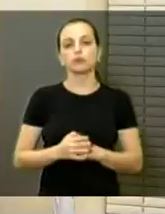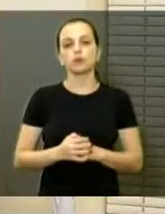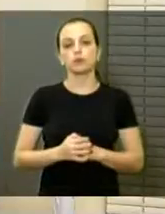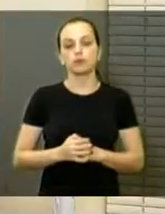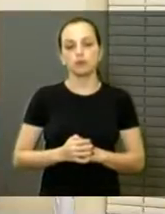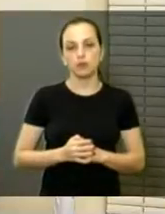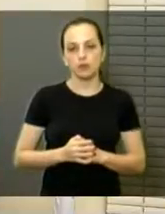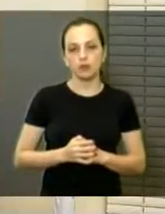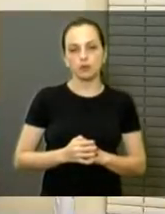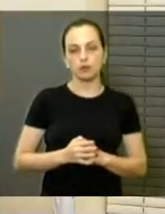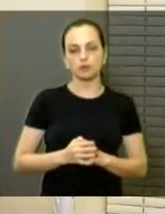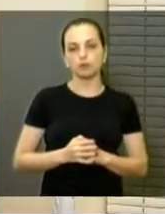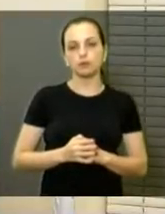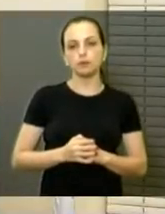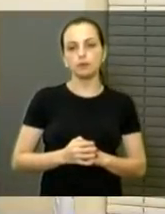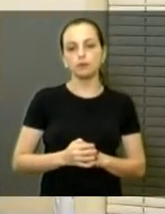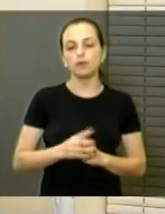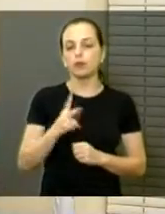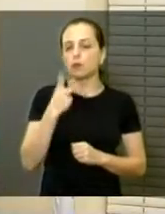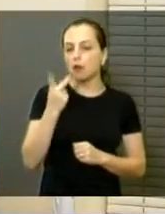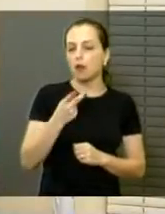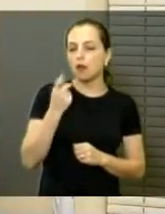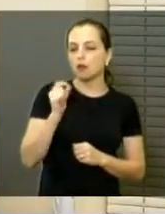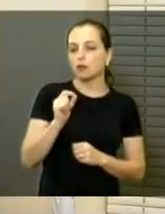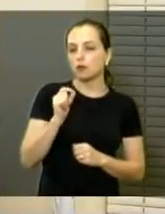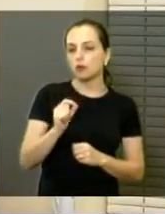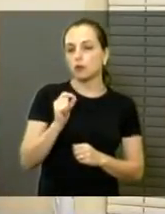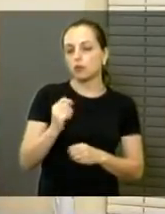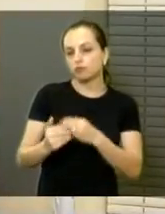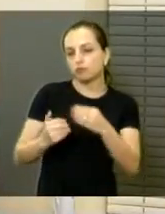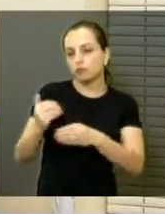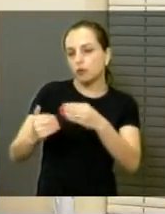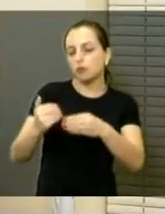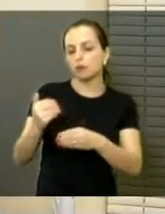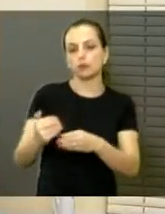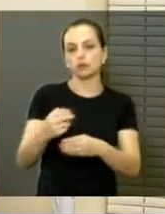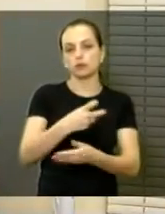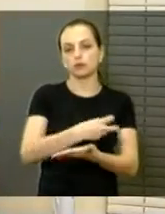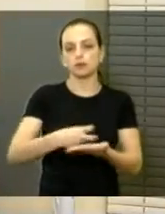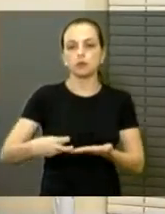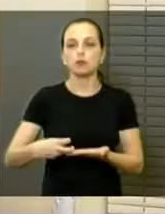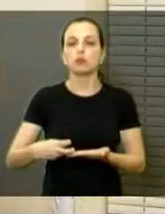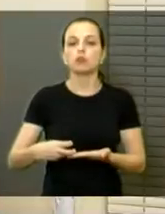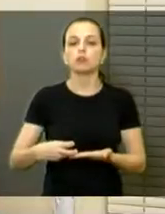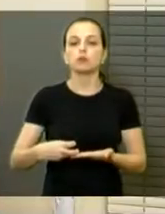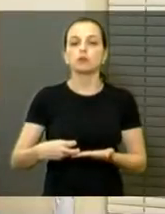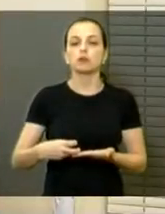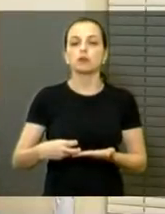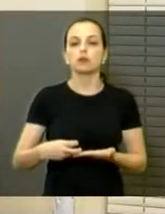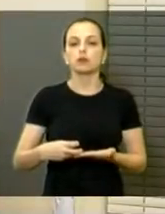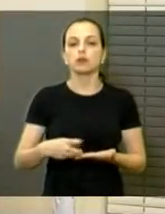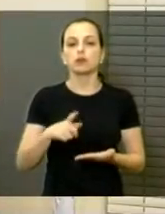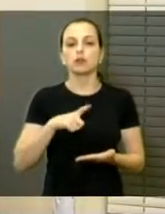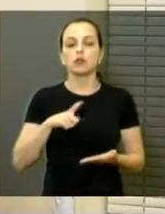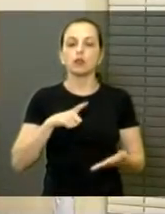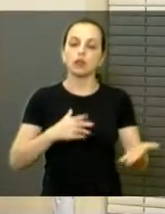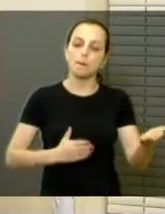A gente falar um pouquinho do processo de impeachment aí, né, que teve